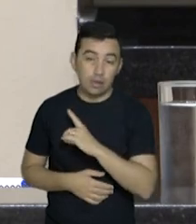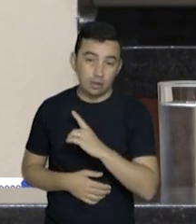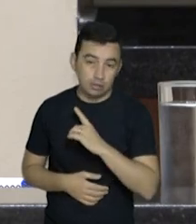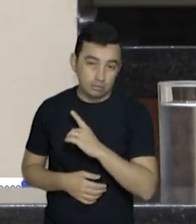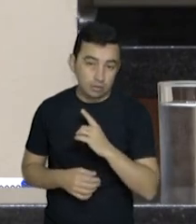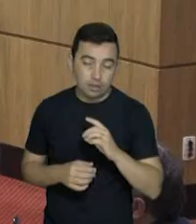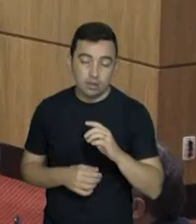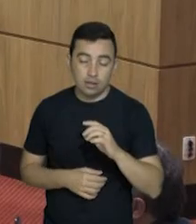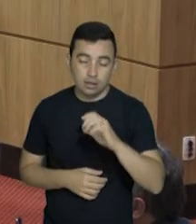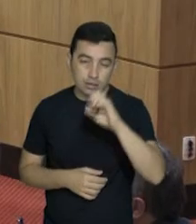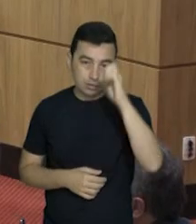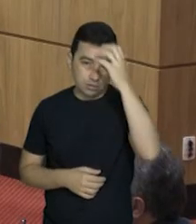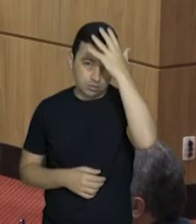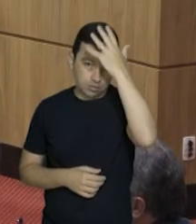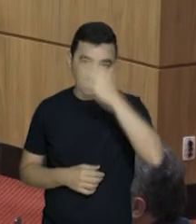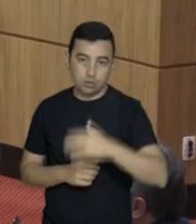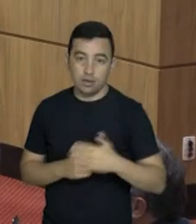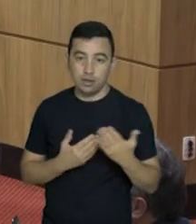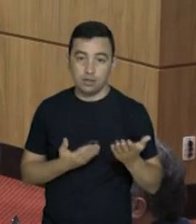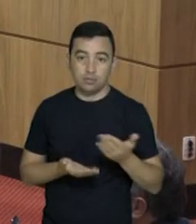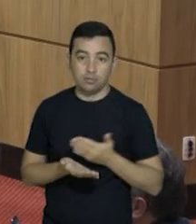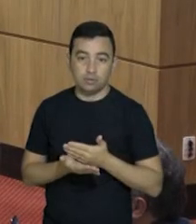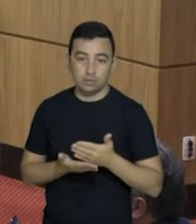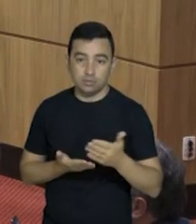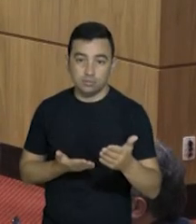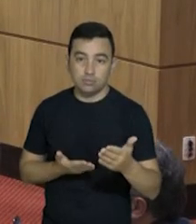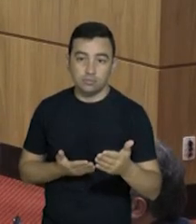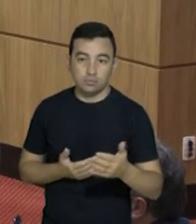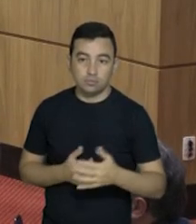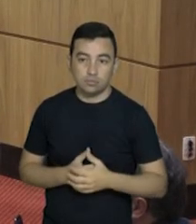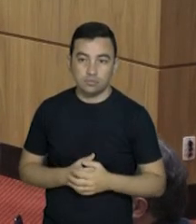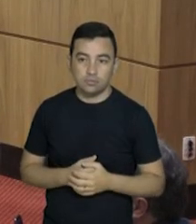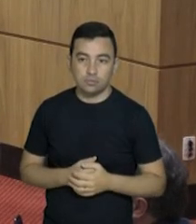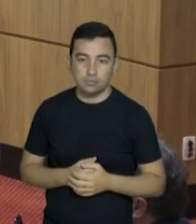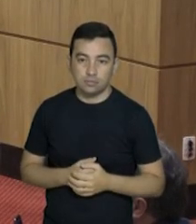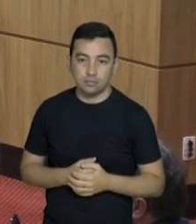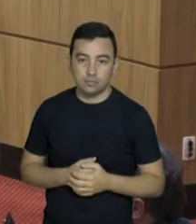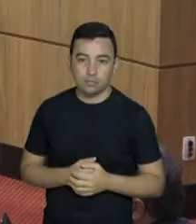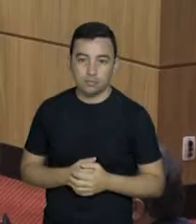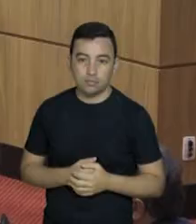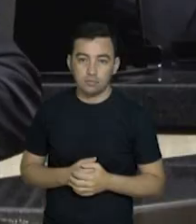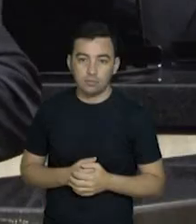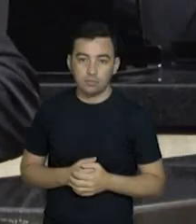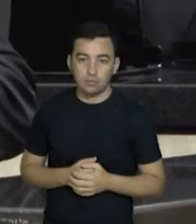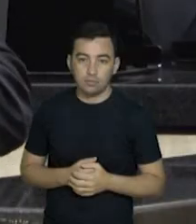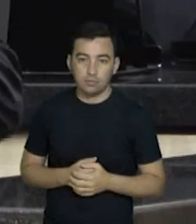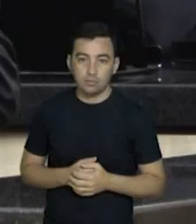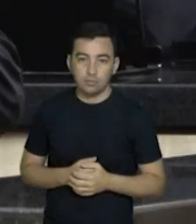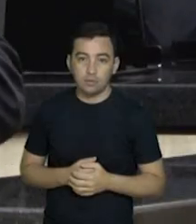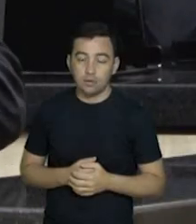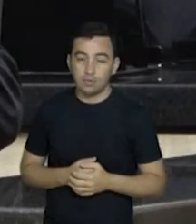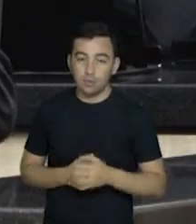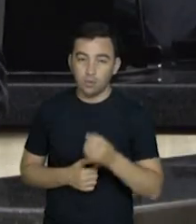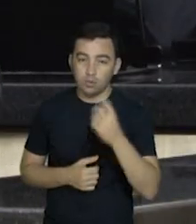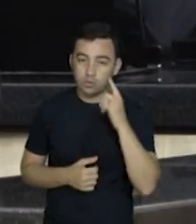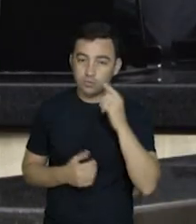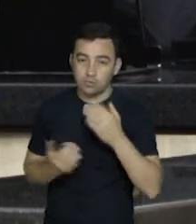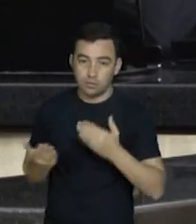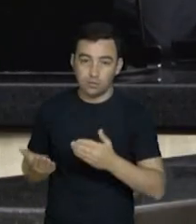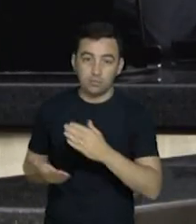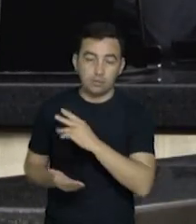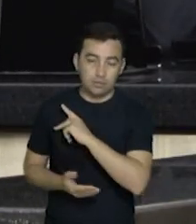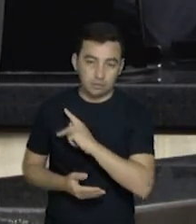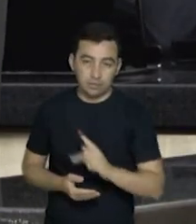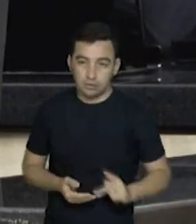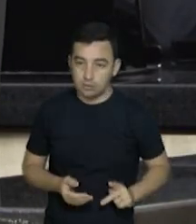proceder a leitura da ata da última sessão muito bom dia senhor presidente senhoras